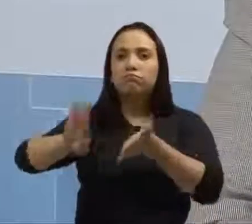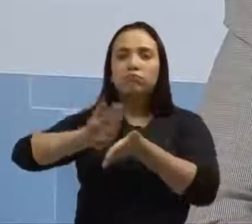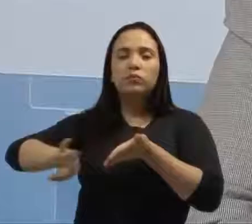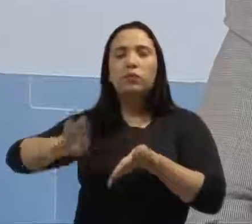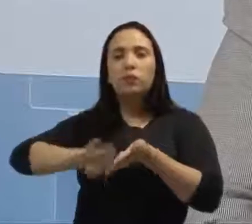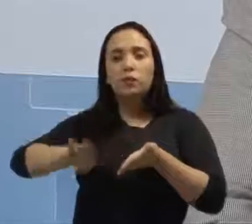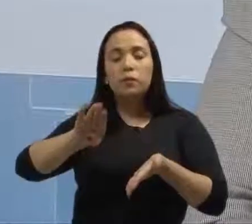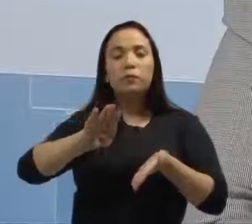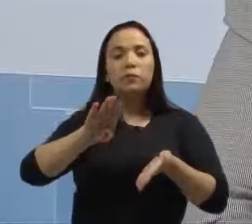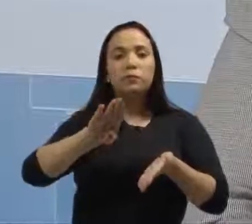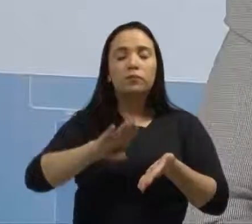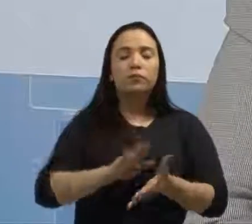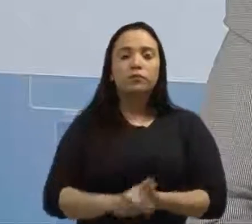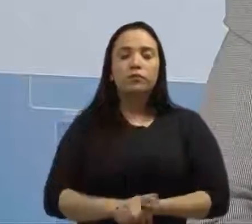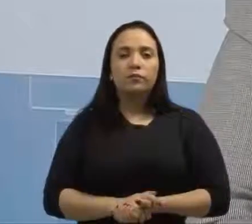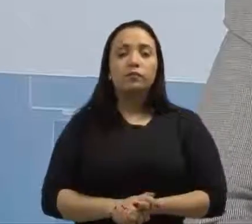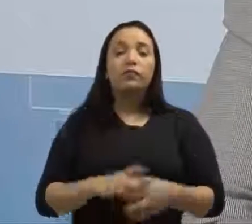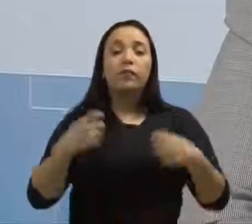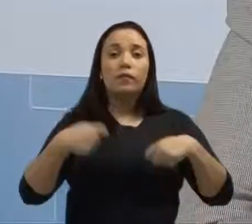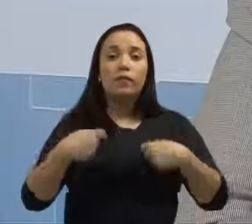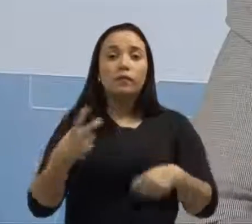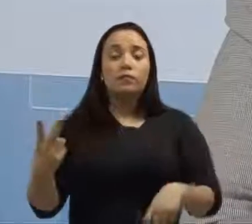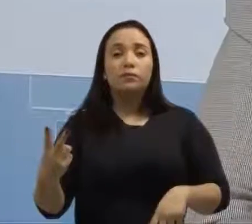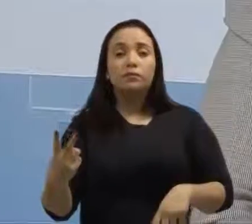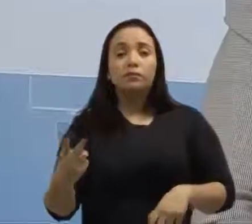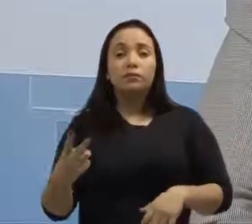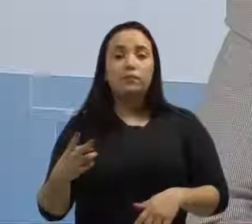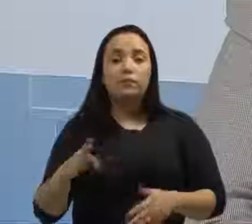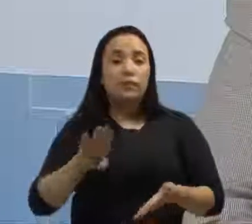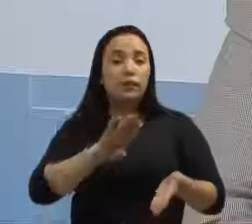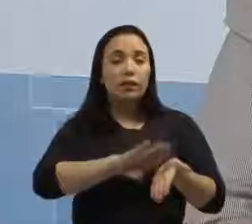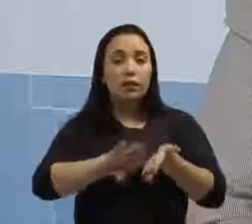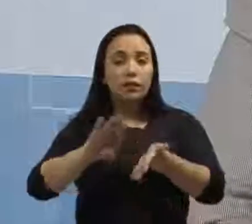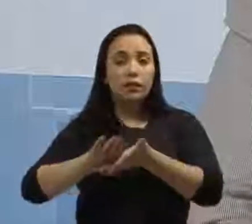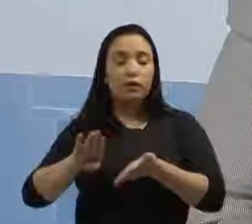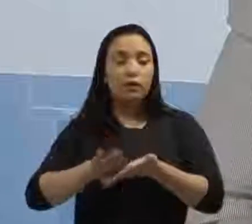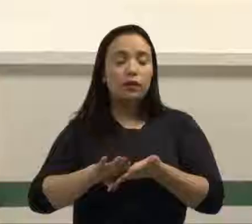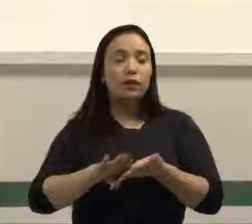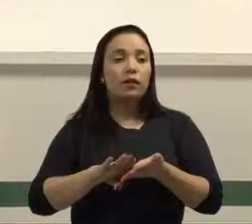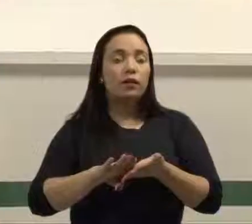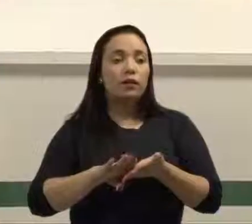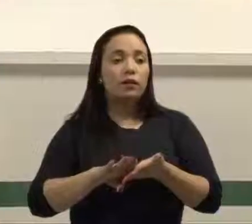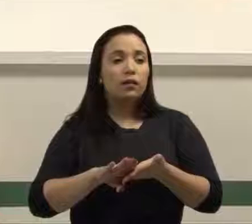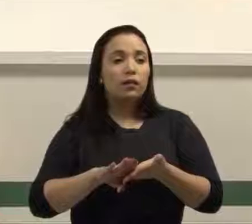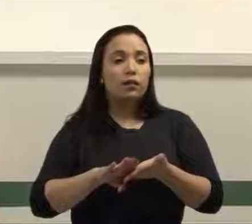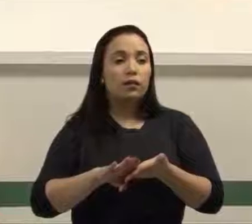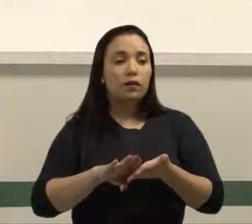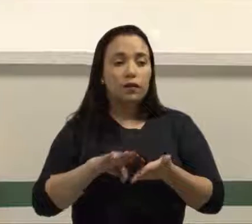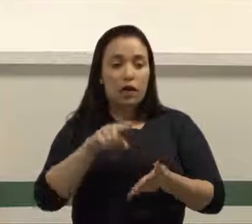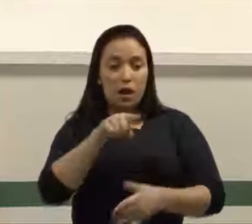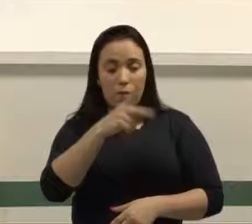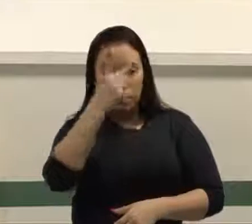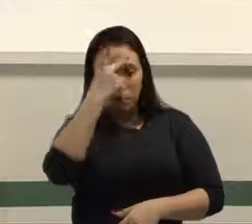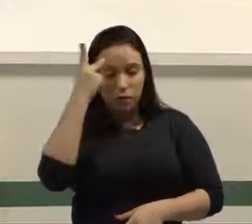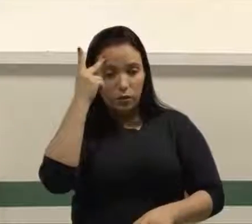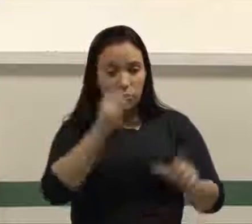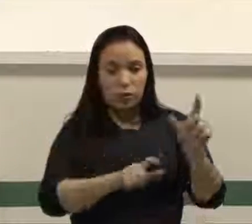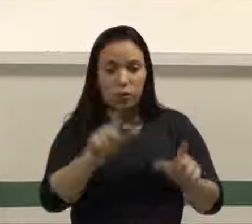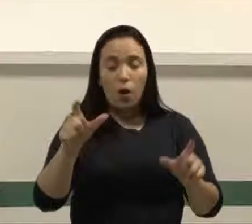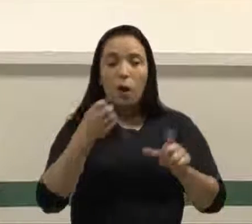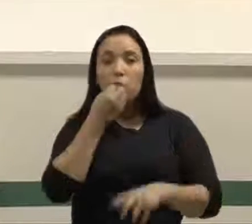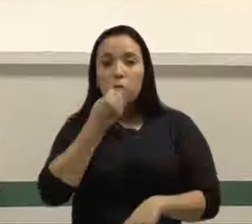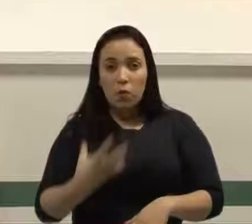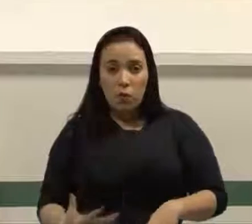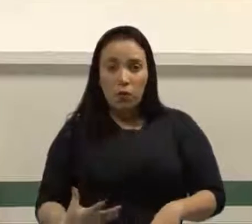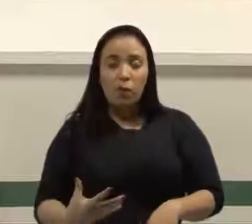asepsia no partido, retirar as pessoas de bem, valorizar as pessoas manter as pessoas de bem. Não, retirar as pessoas de bem do